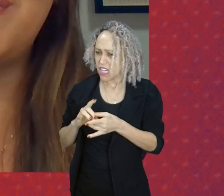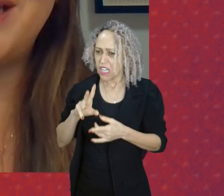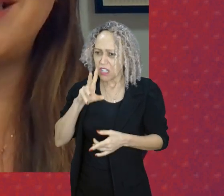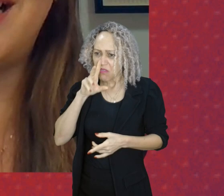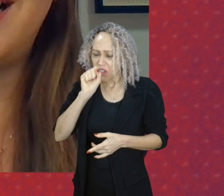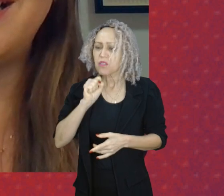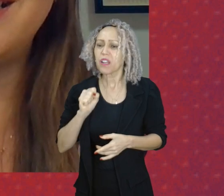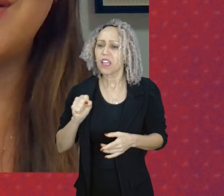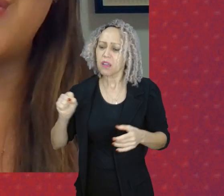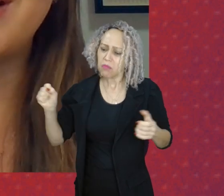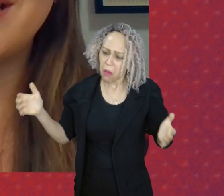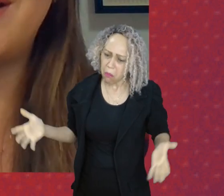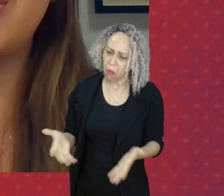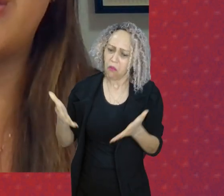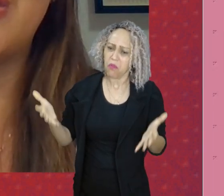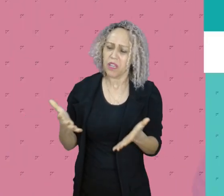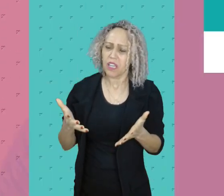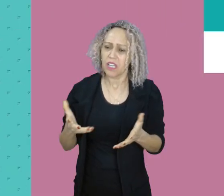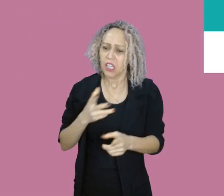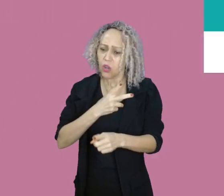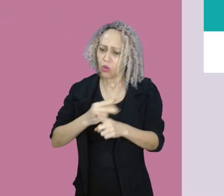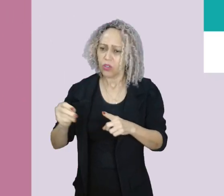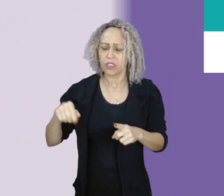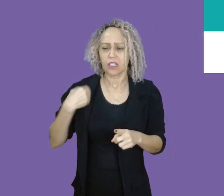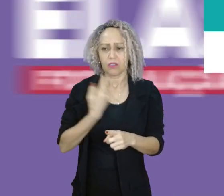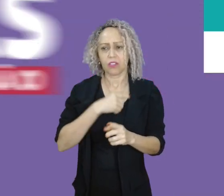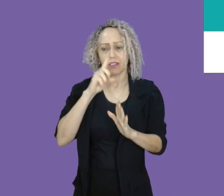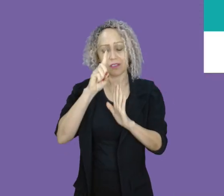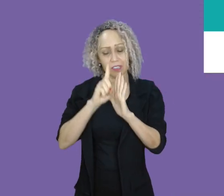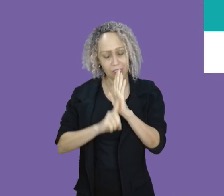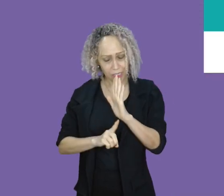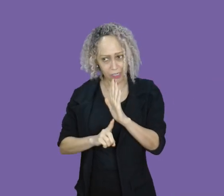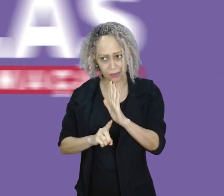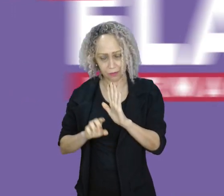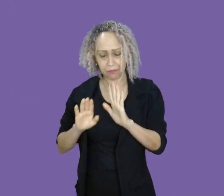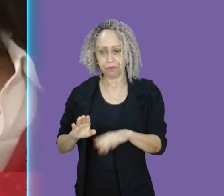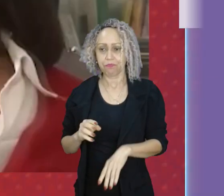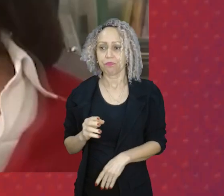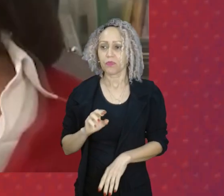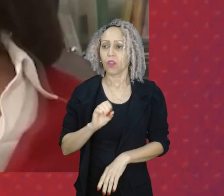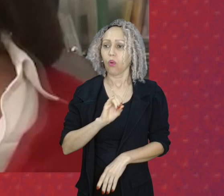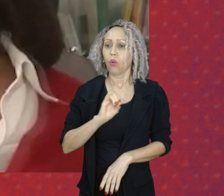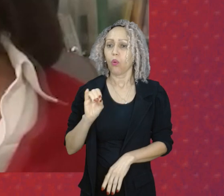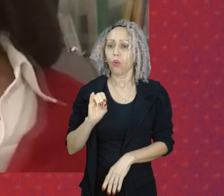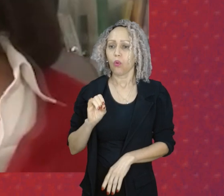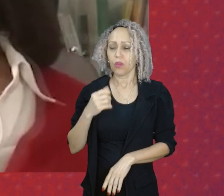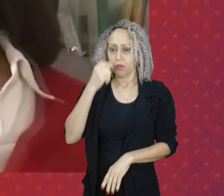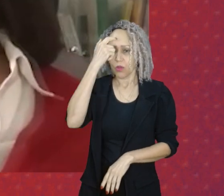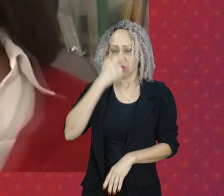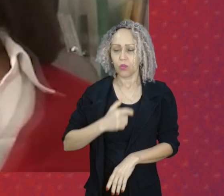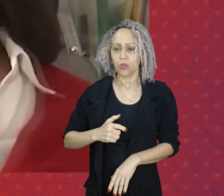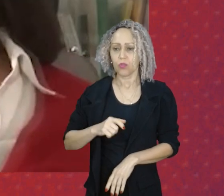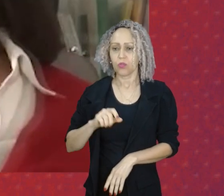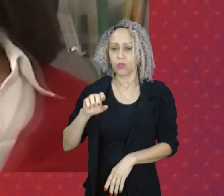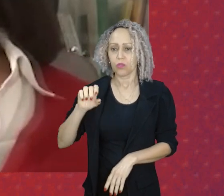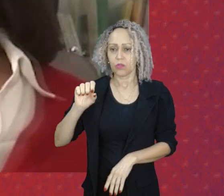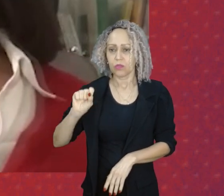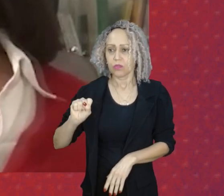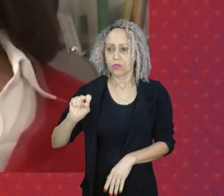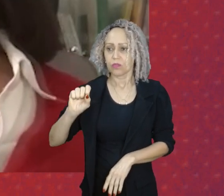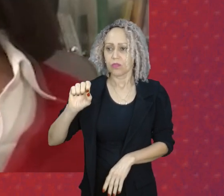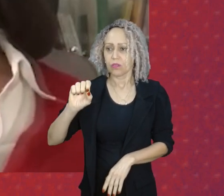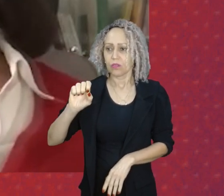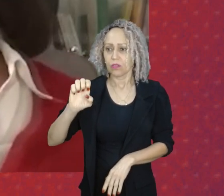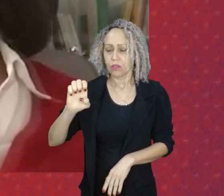para movimentar e conquistar os nossos direitos. Olá, meu nome é Selma Rocha, eu